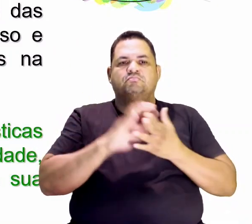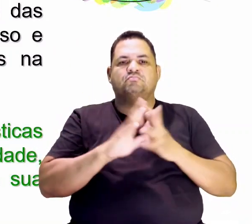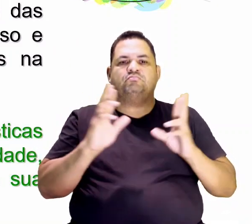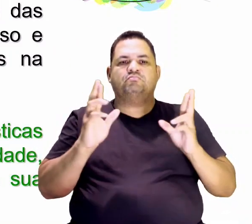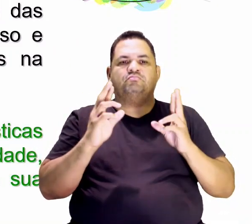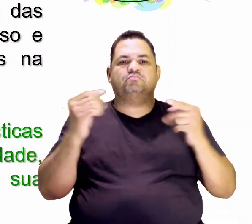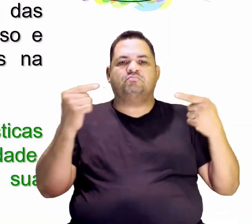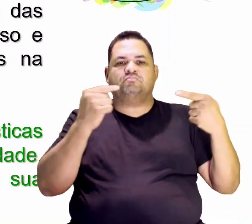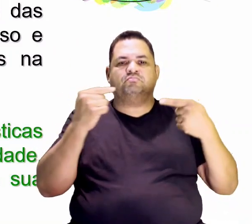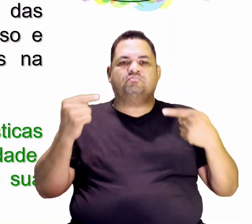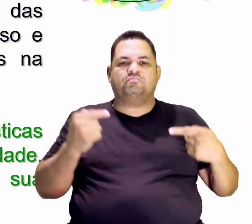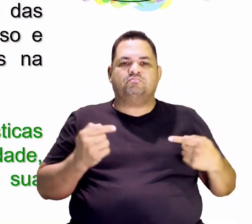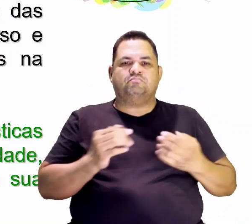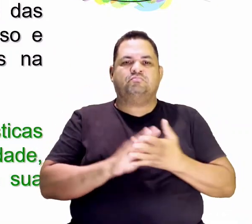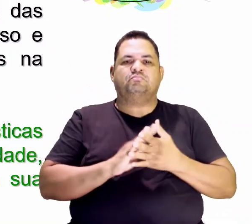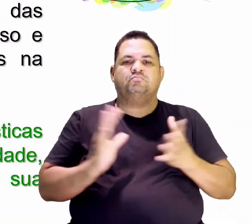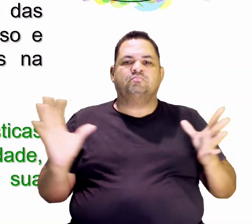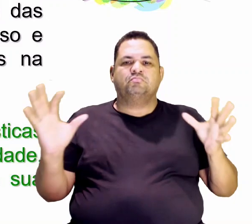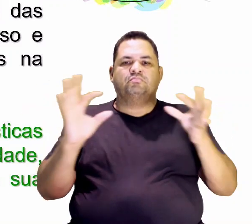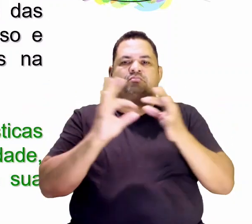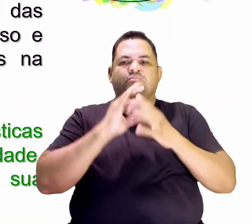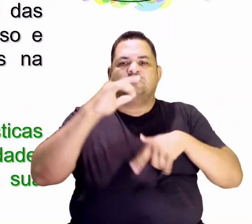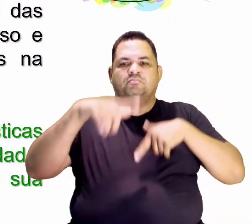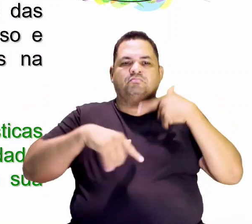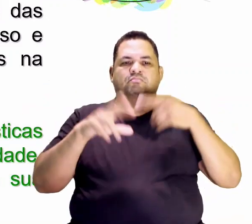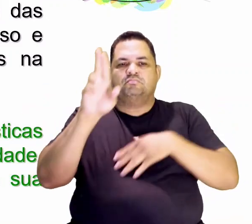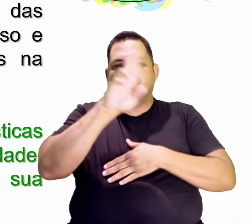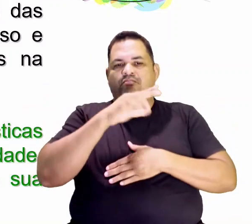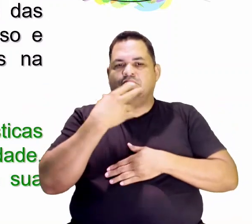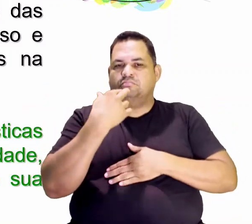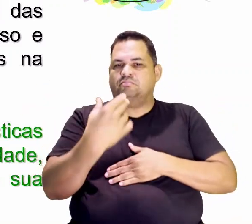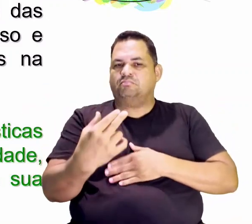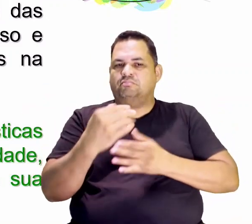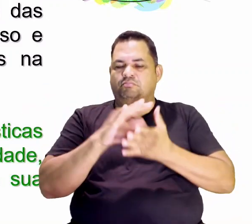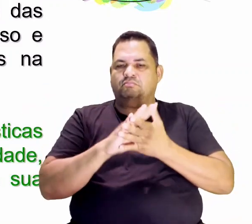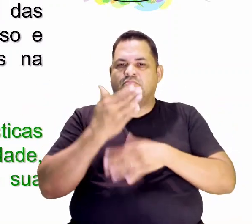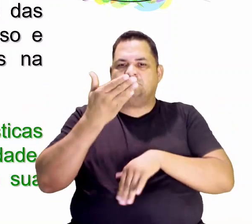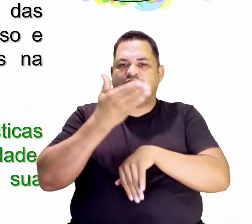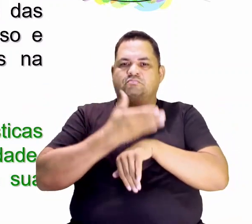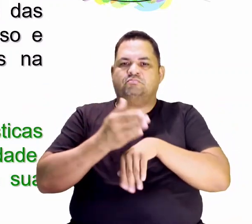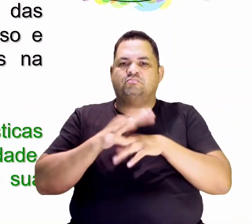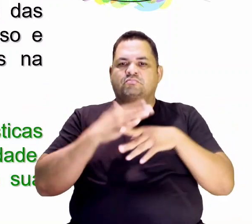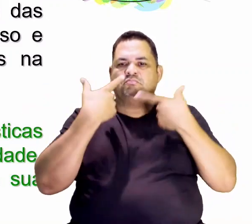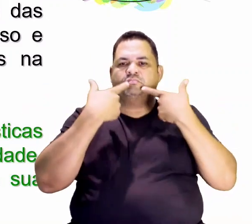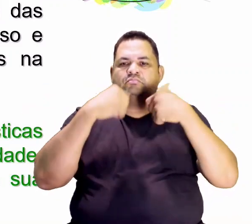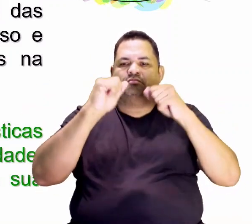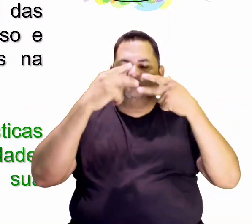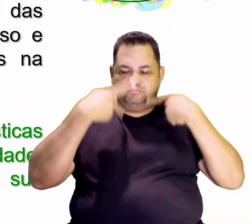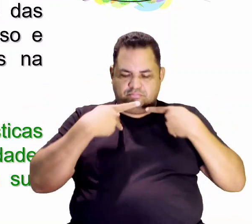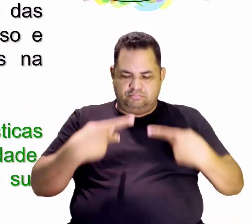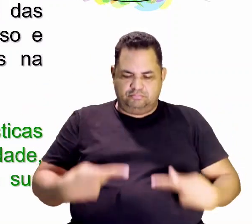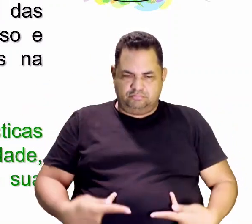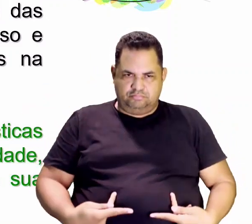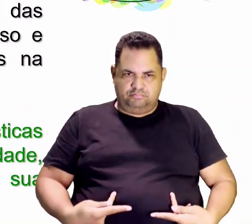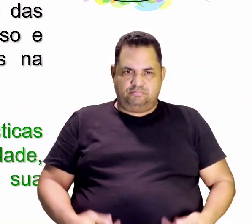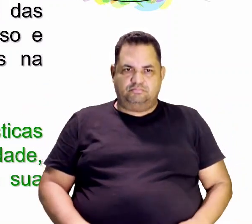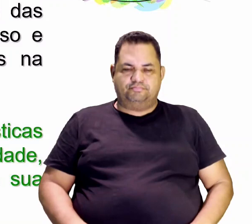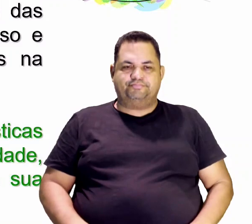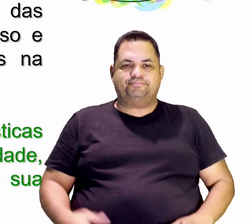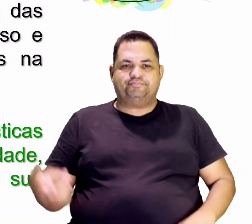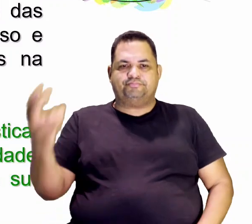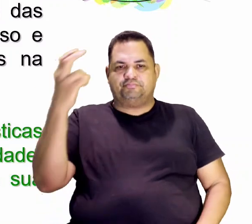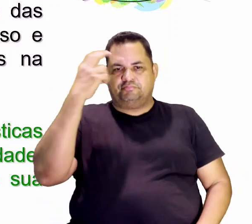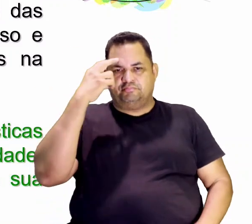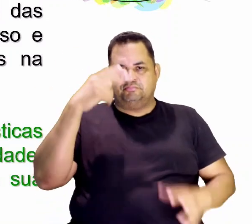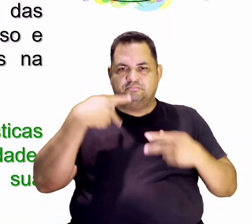relacionar os contextos de produção e uso da língua com as práticas de linguagem corporal e